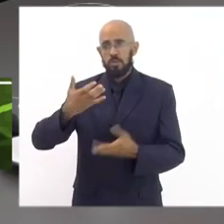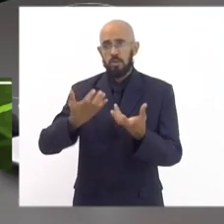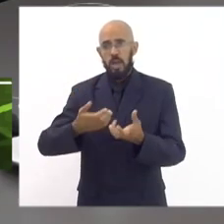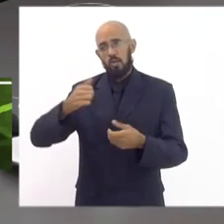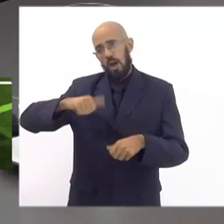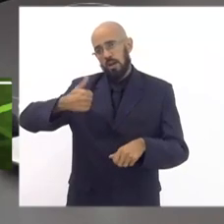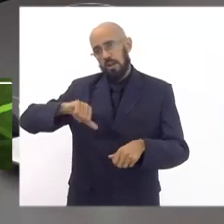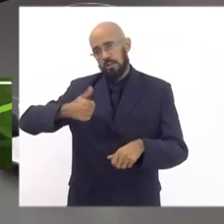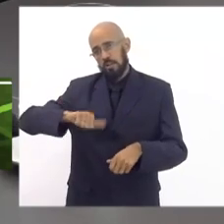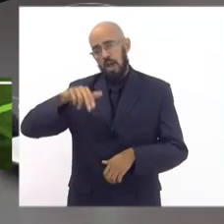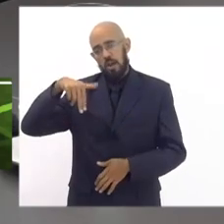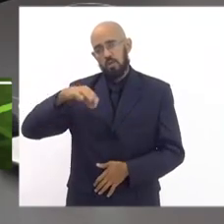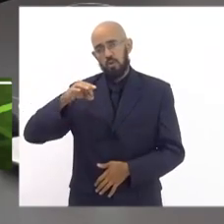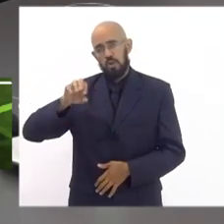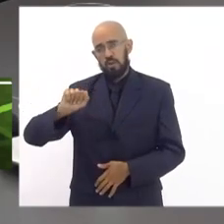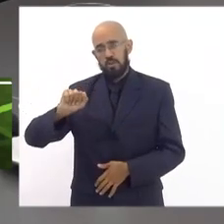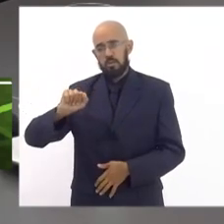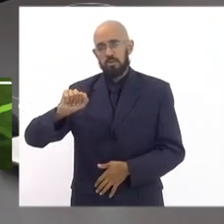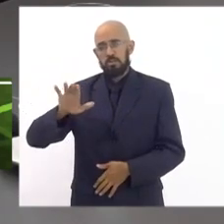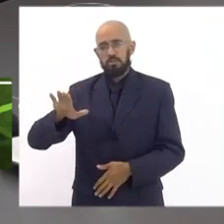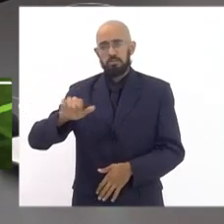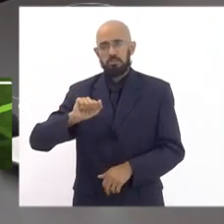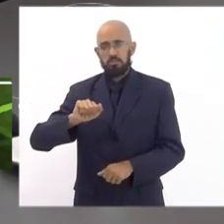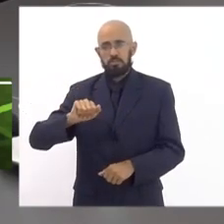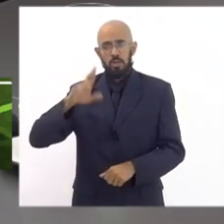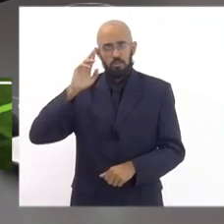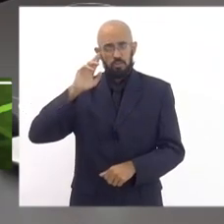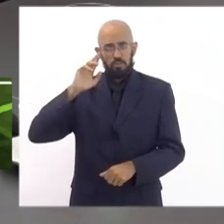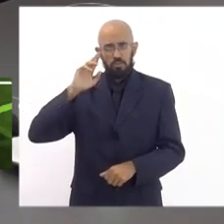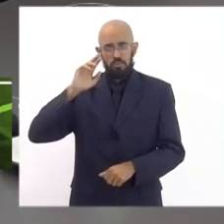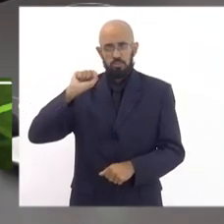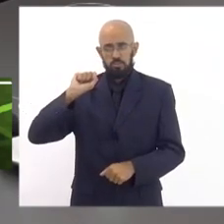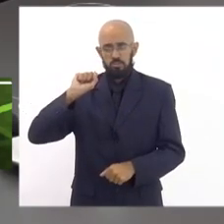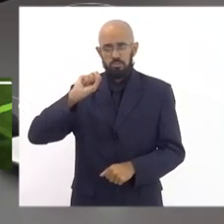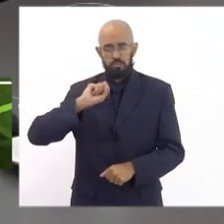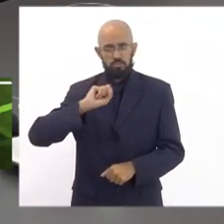eu quero analisar a nota técnica para entender. Deputado. Senhor presidente.